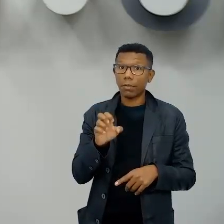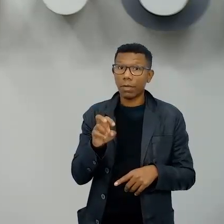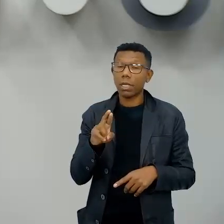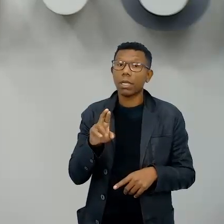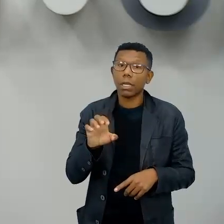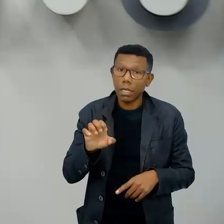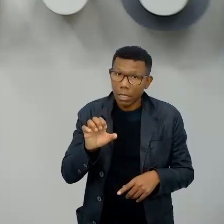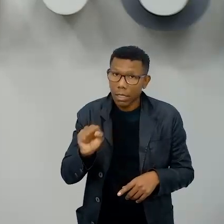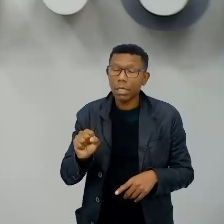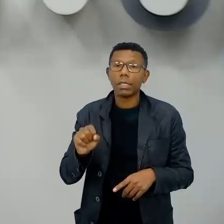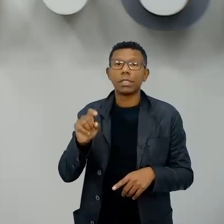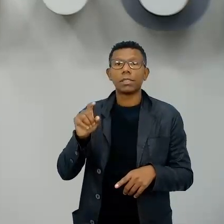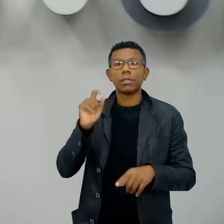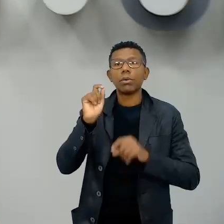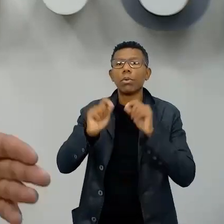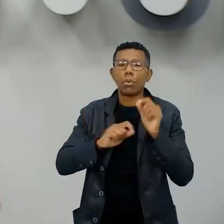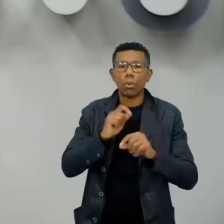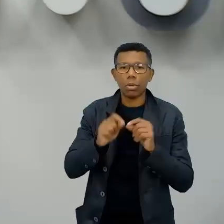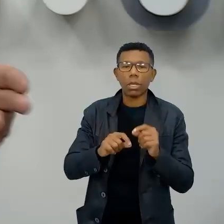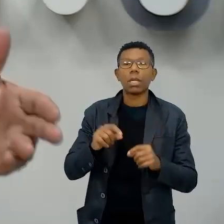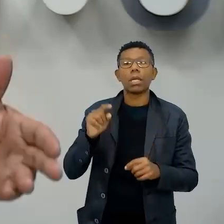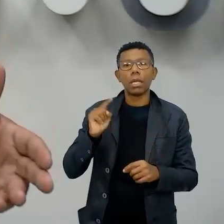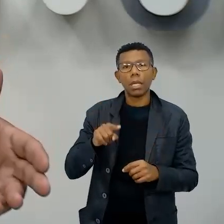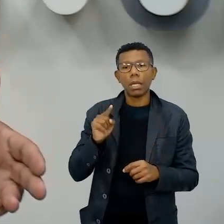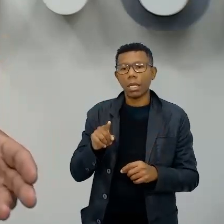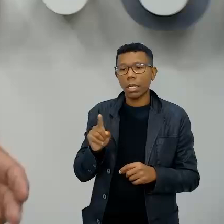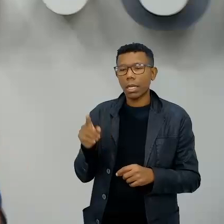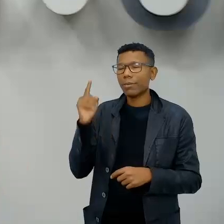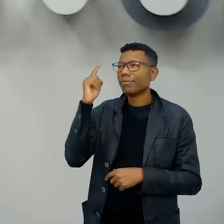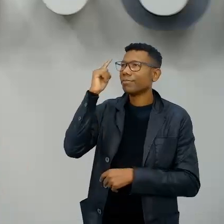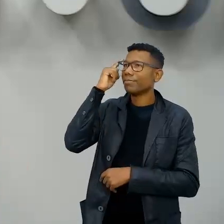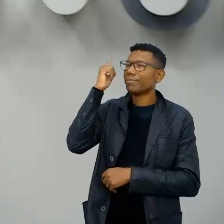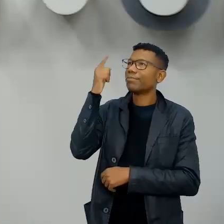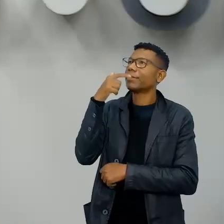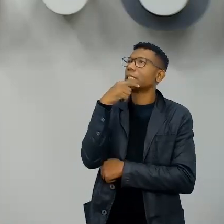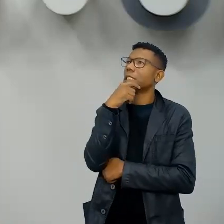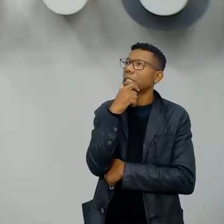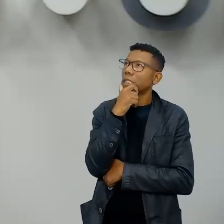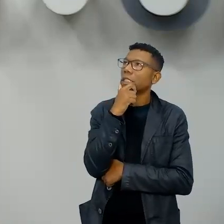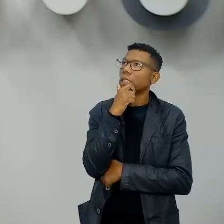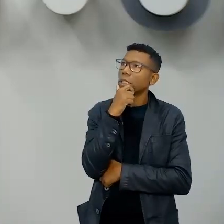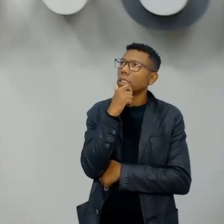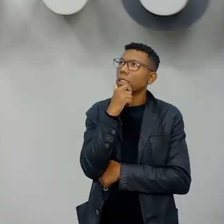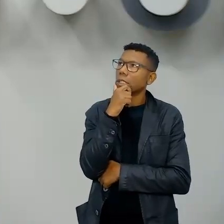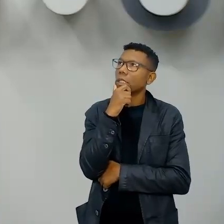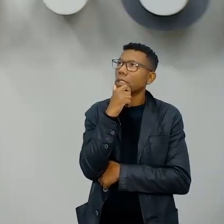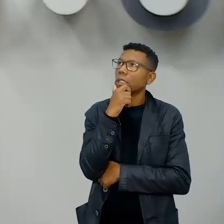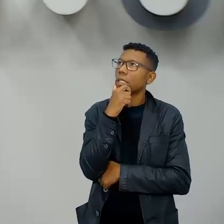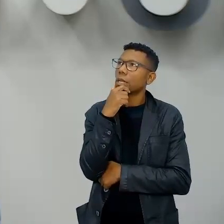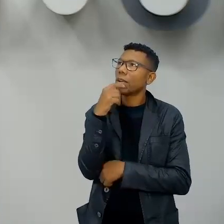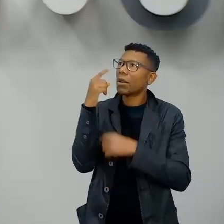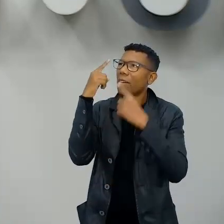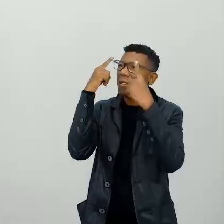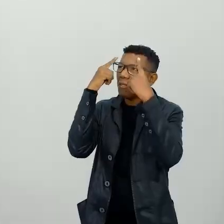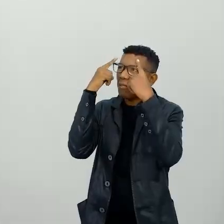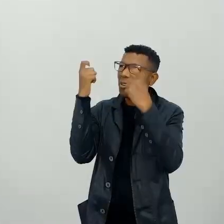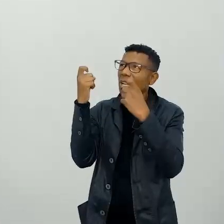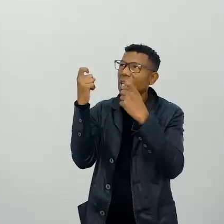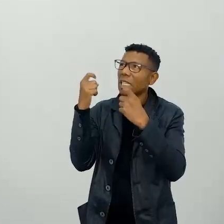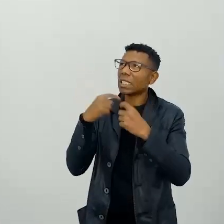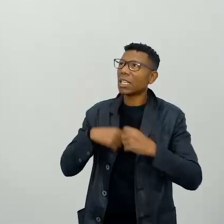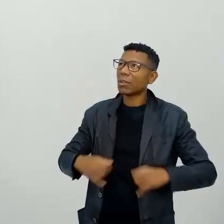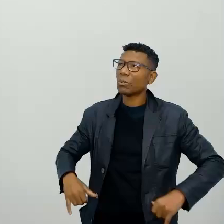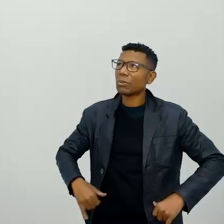tratando dos direitos, faz com que ele já comece a pensar nessa forma combativa com relação ao tipo de violência que ele